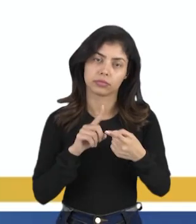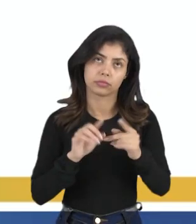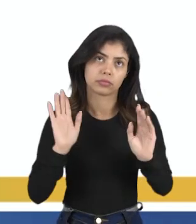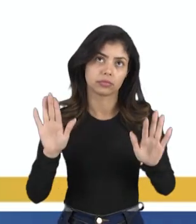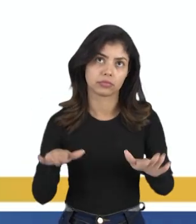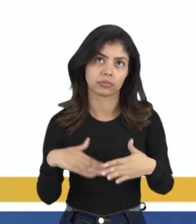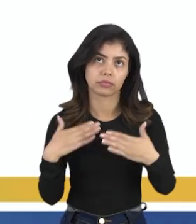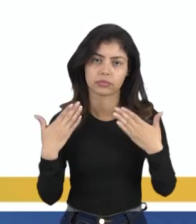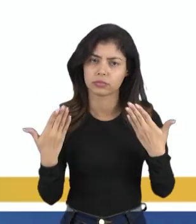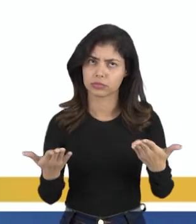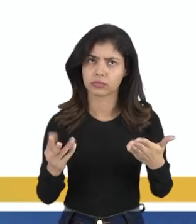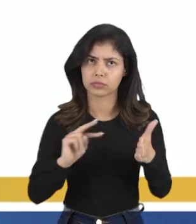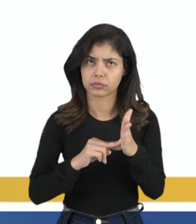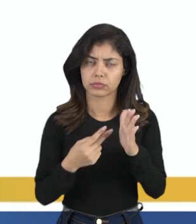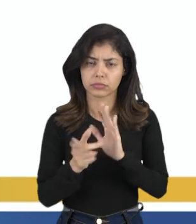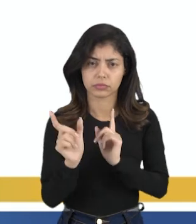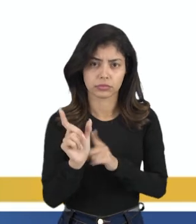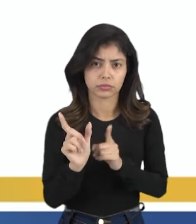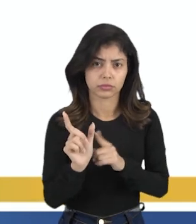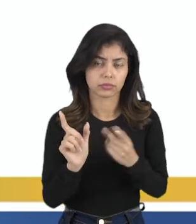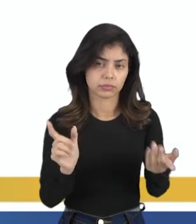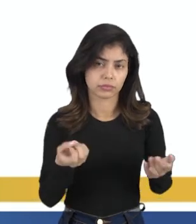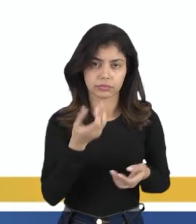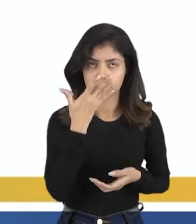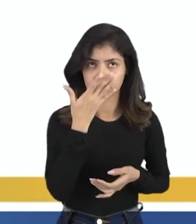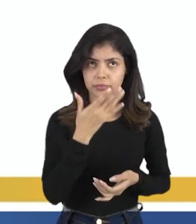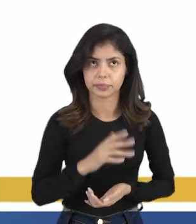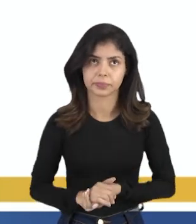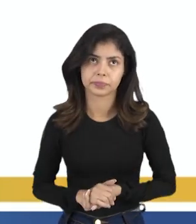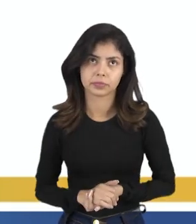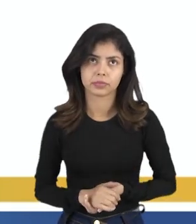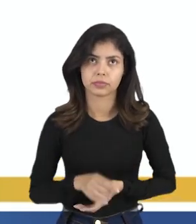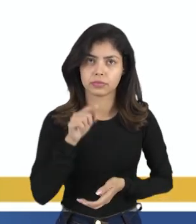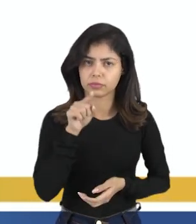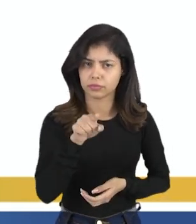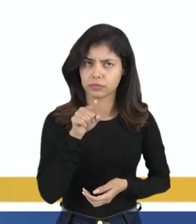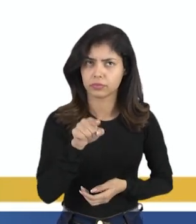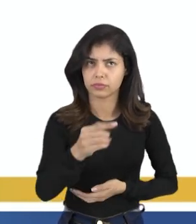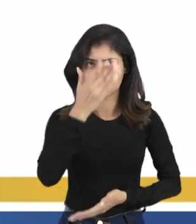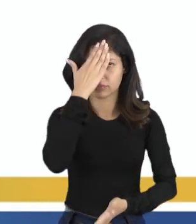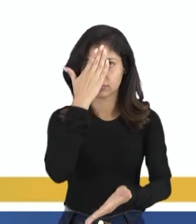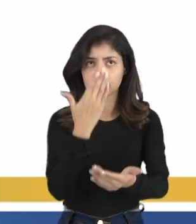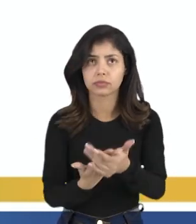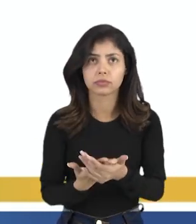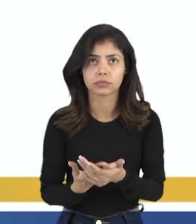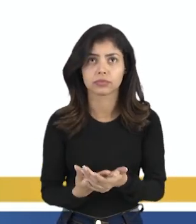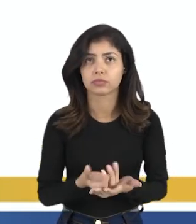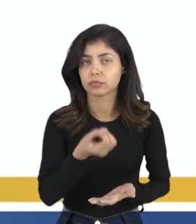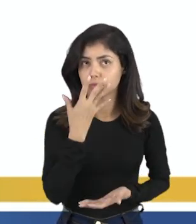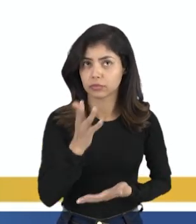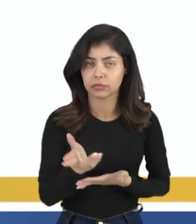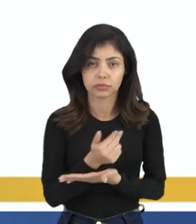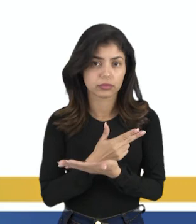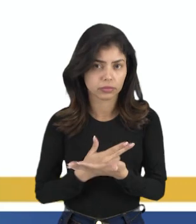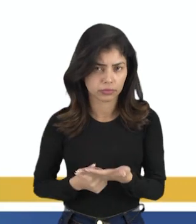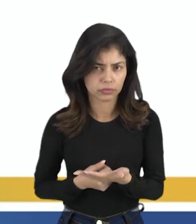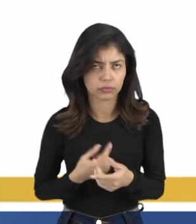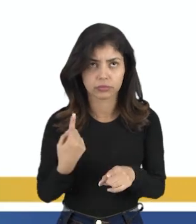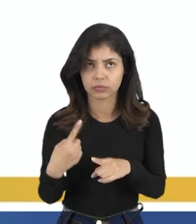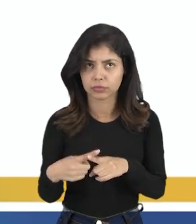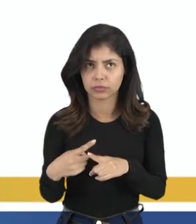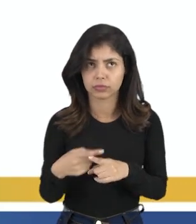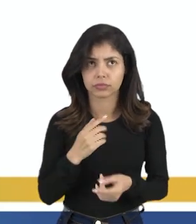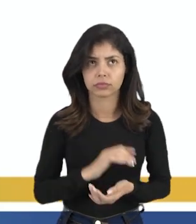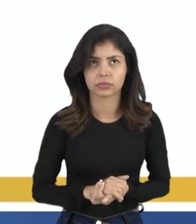Primeiro, você vai dizer qual o significado da palavra fotografia. Segundo, você acredita que toda fotografia